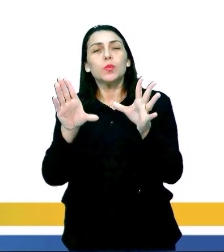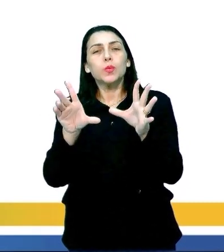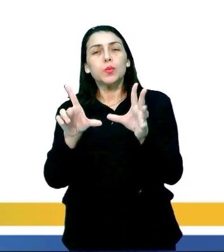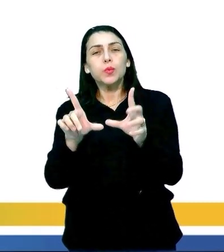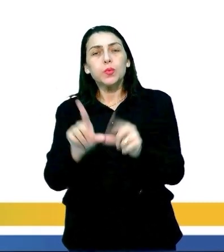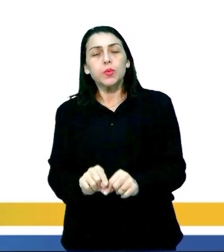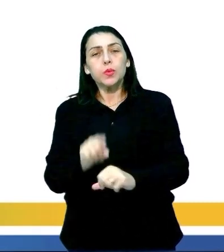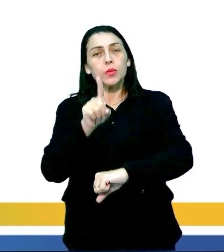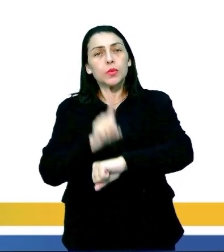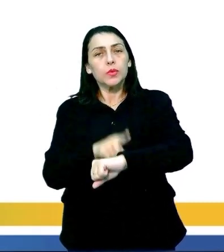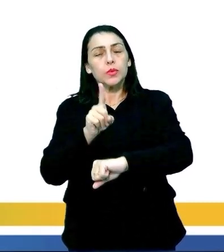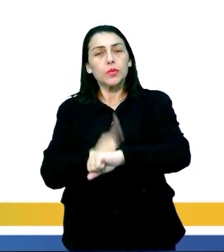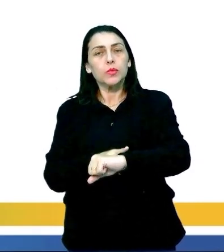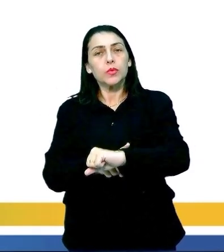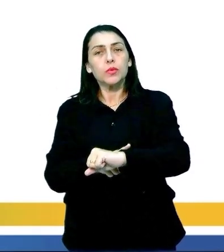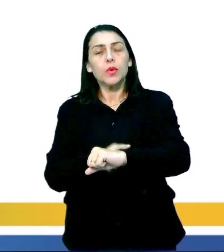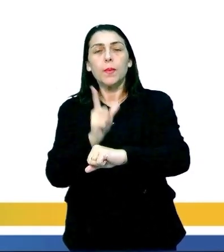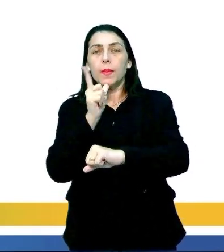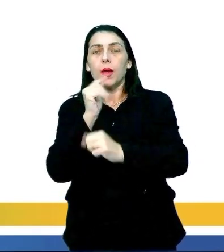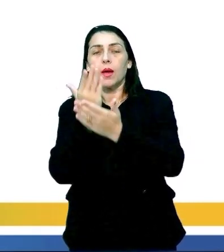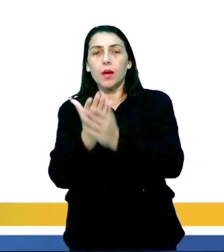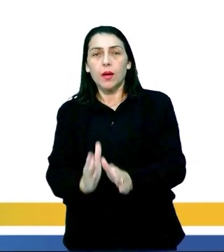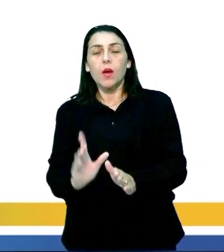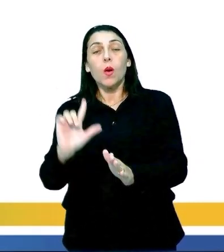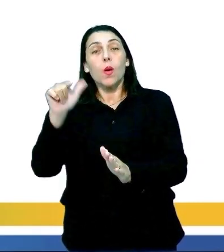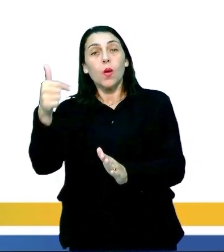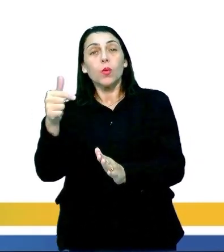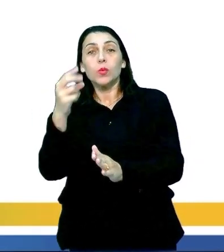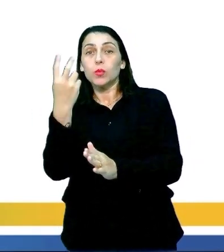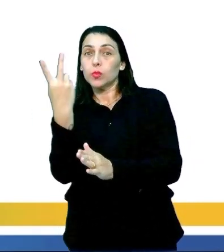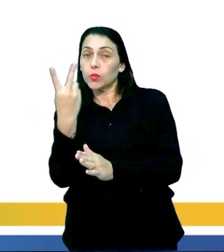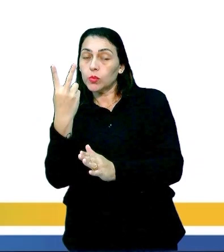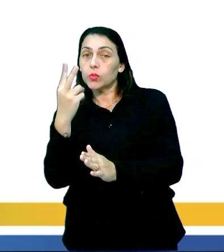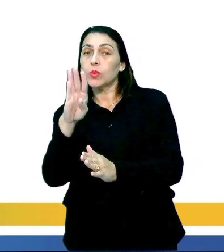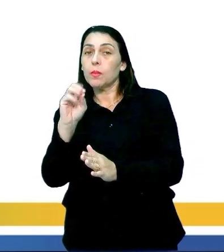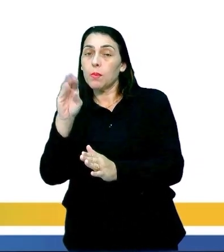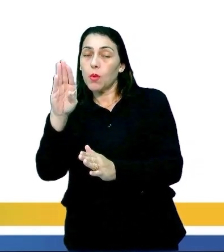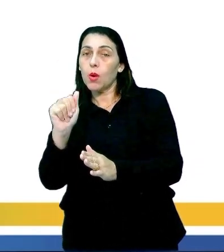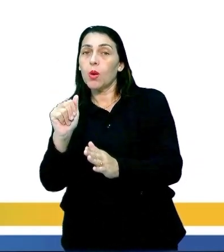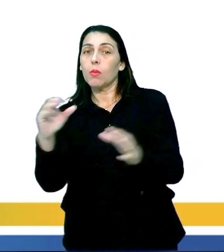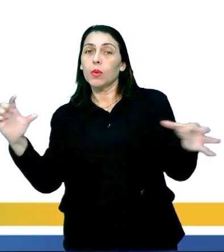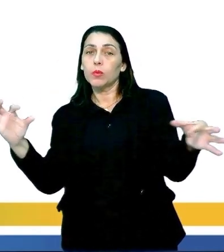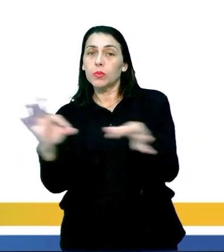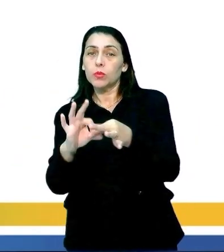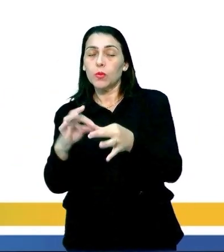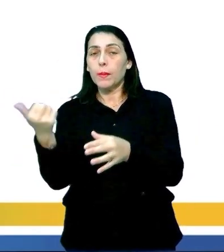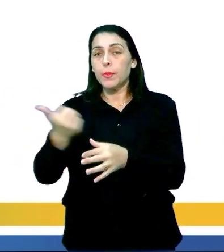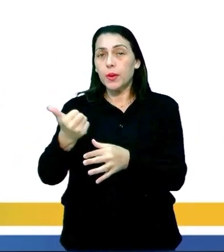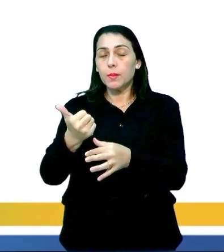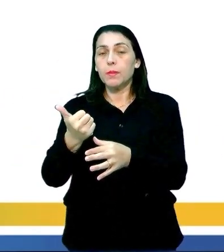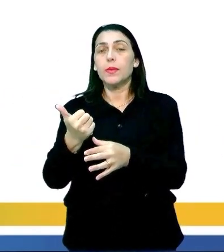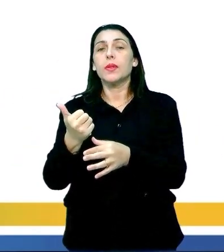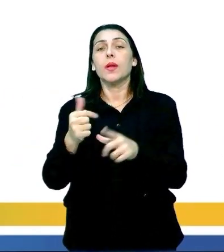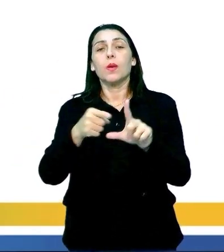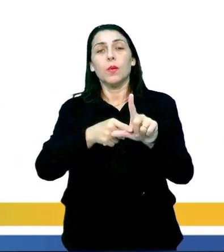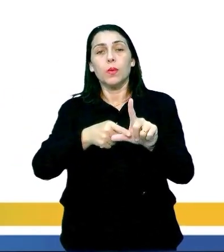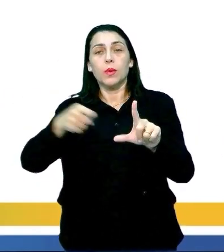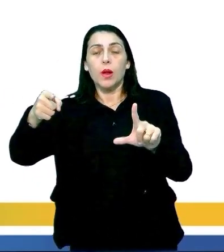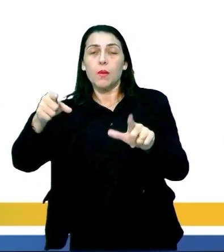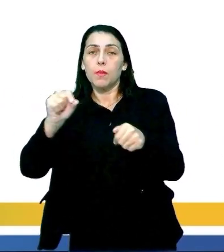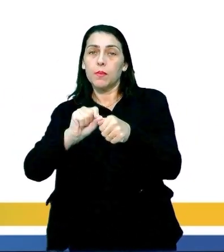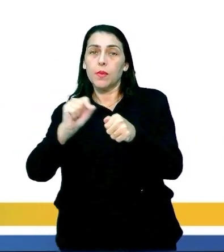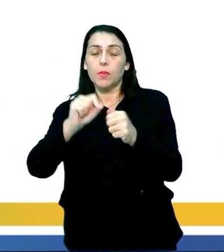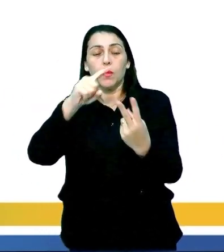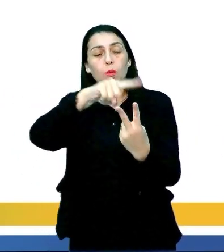o tempo de esvaziamento, outra bomba foi ligada com a primeira. O gráfico formado